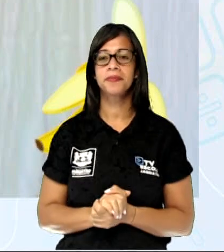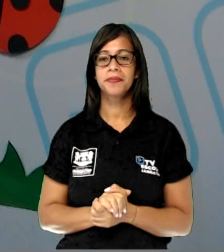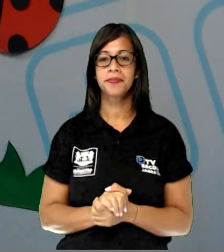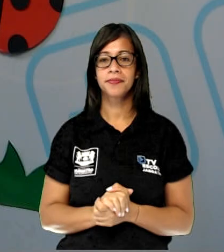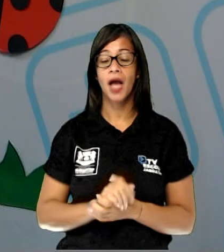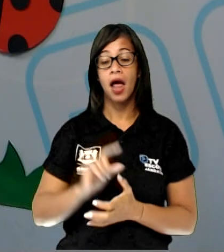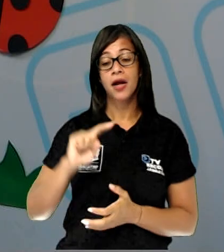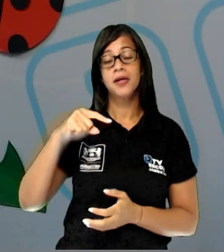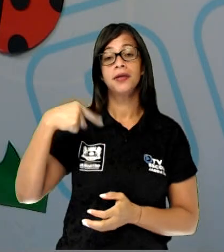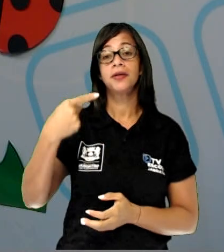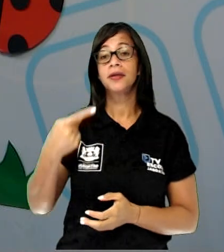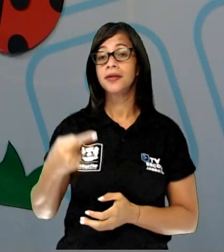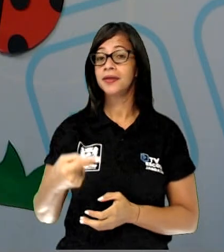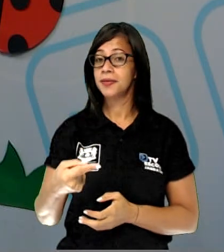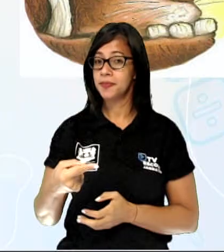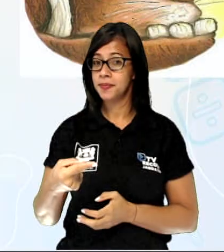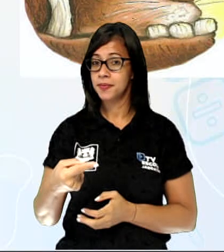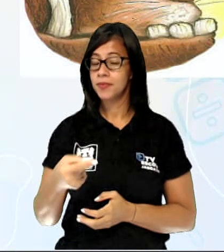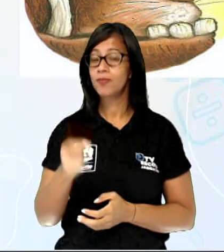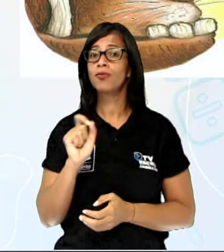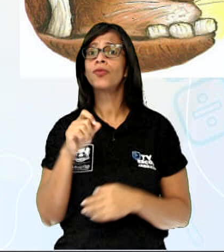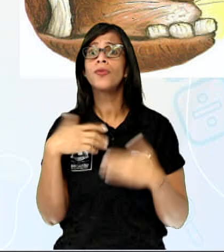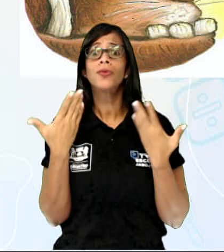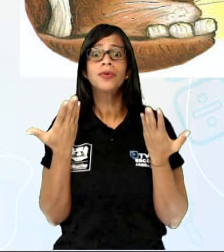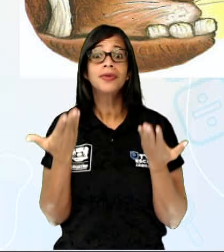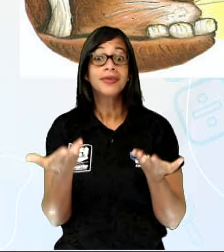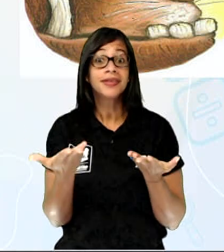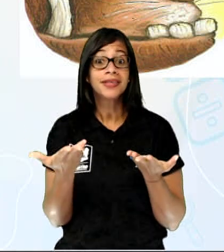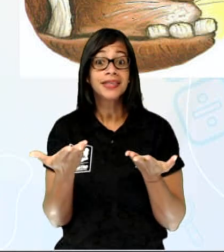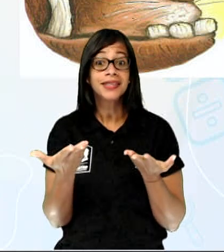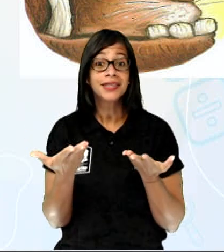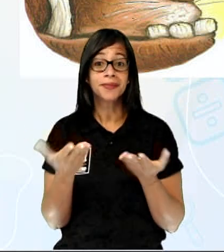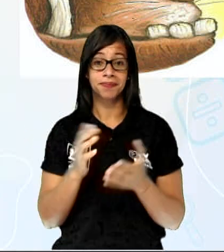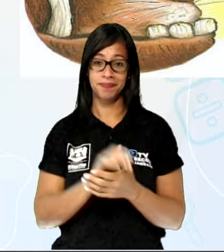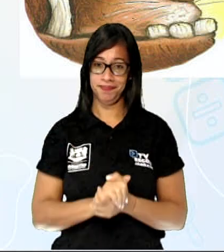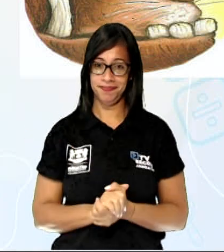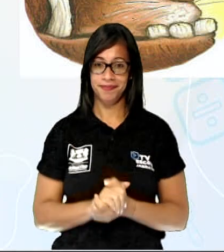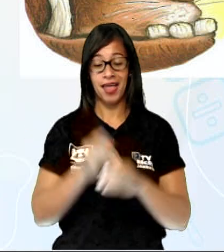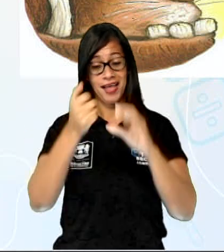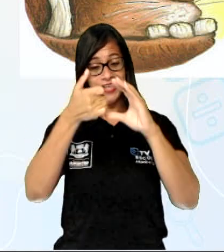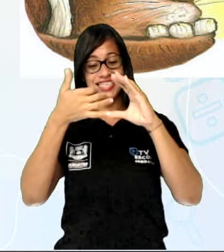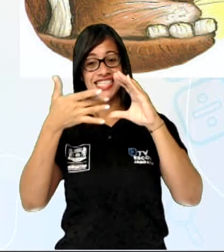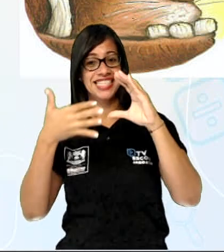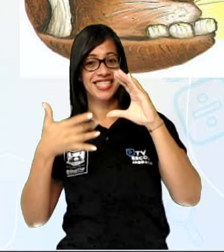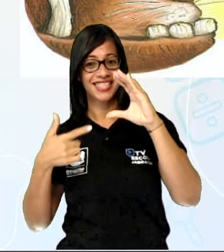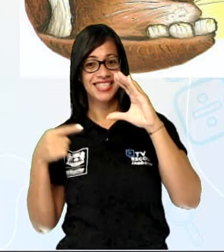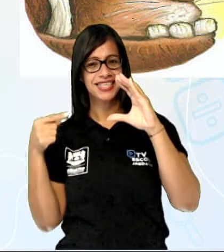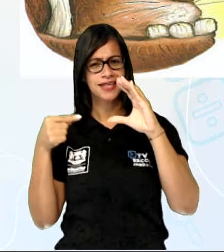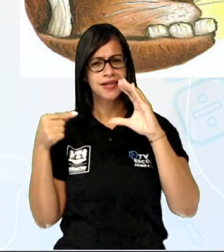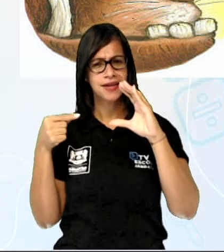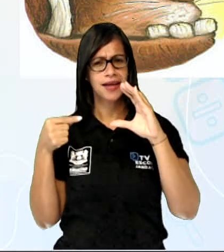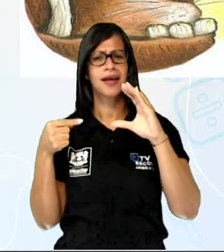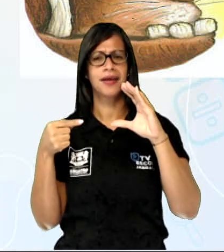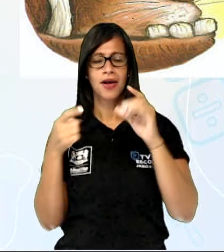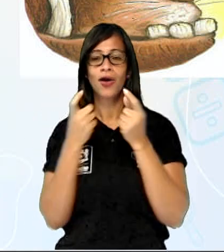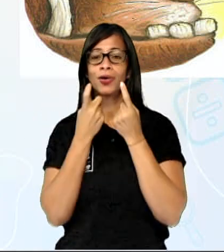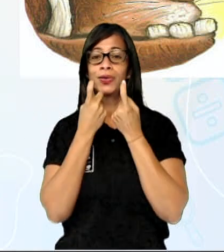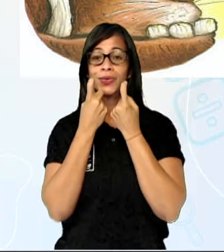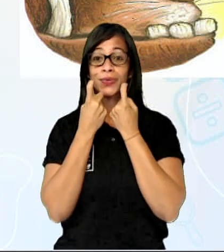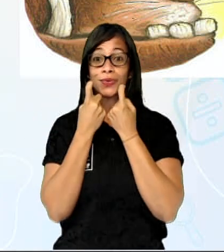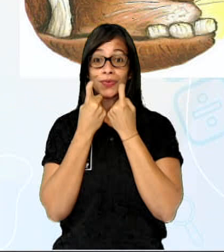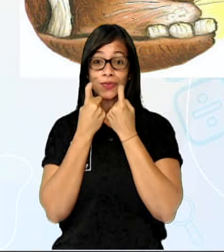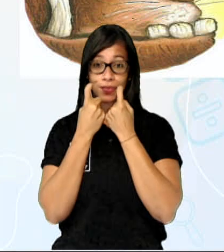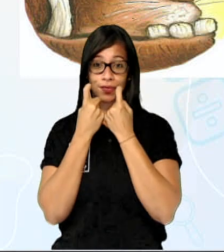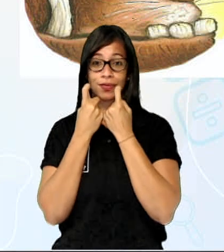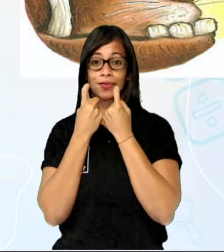E depois, sabe o que tivemos? As características do grúfalo, quando fizemos aquela